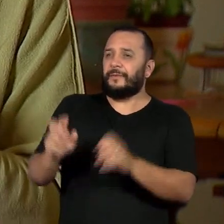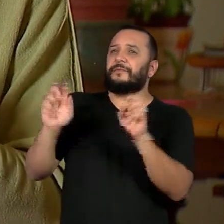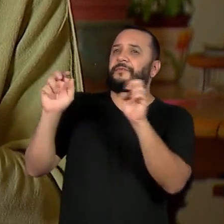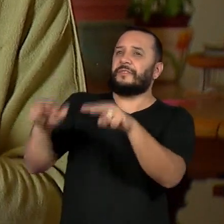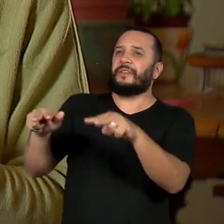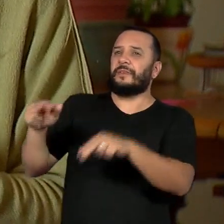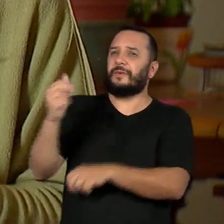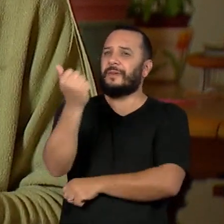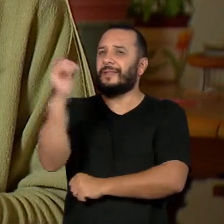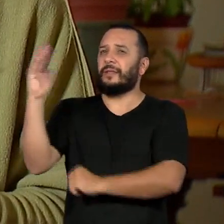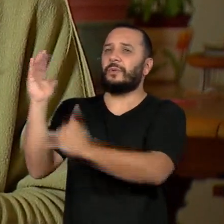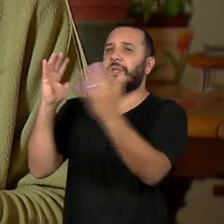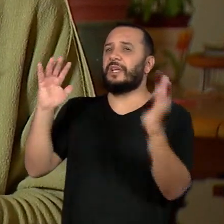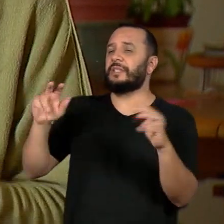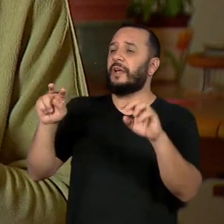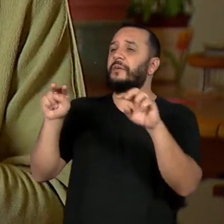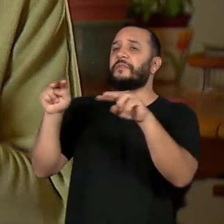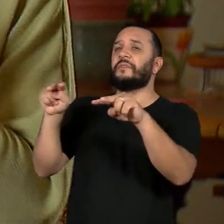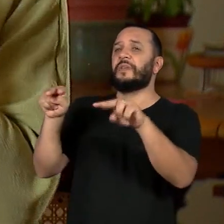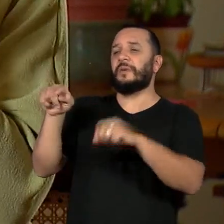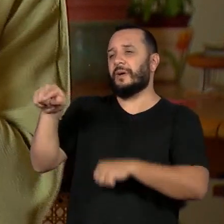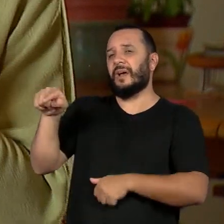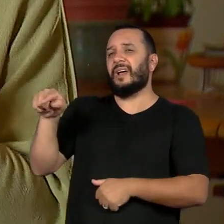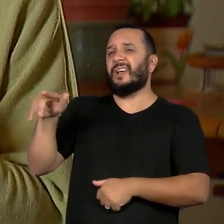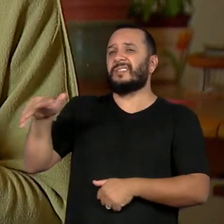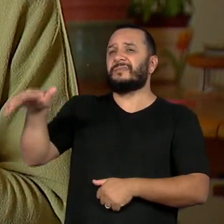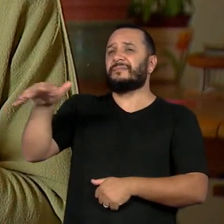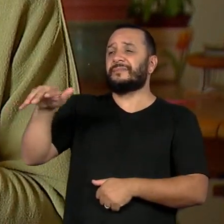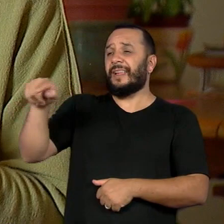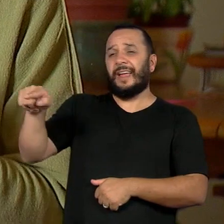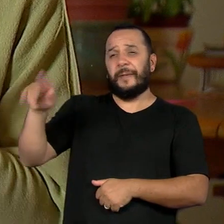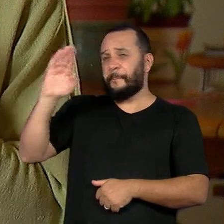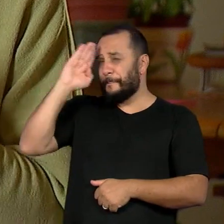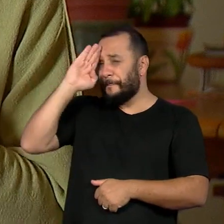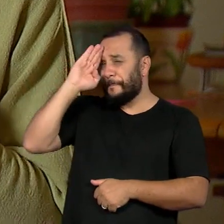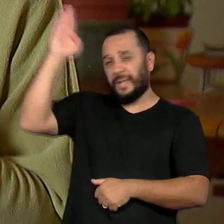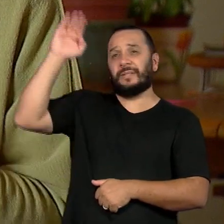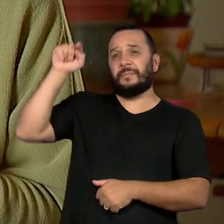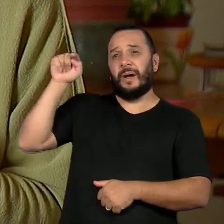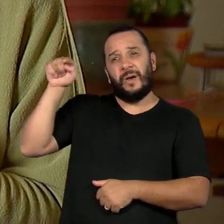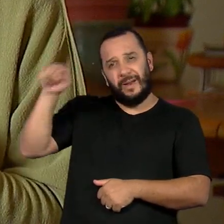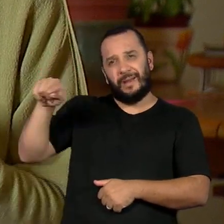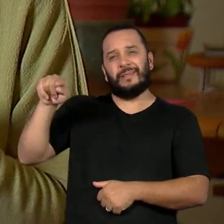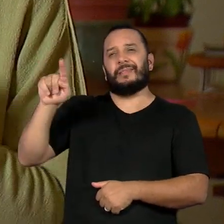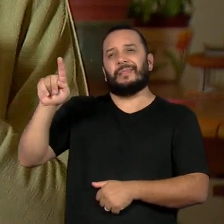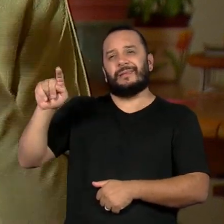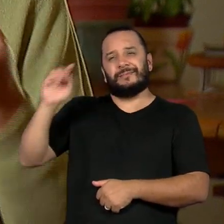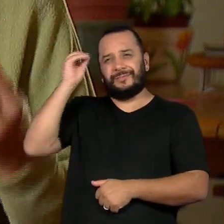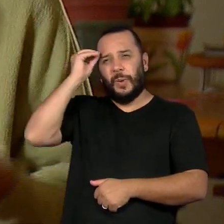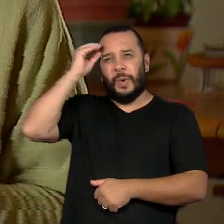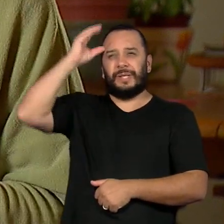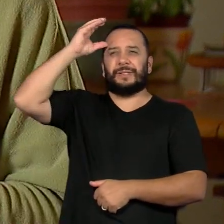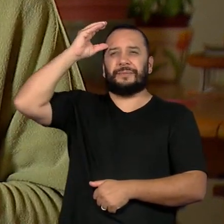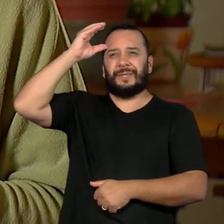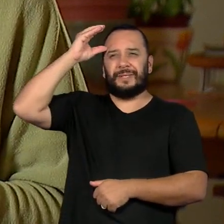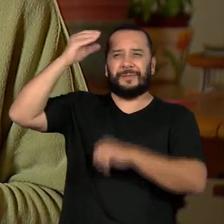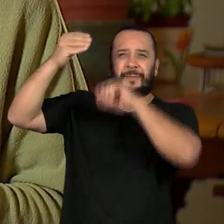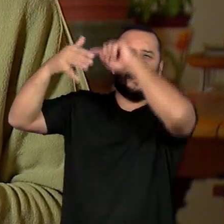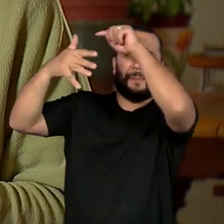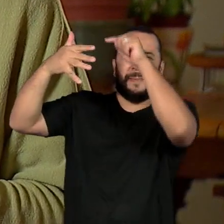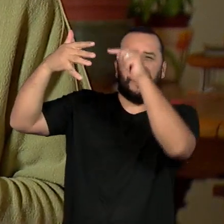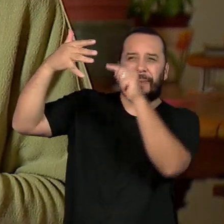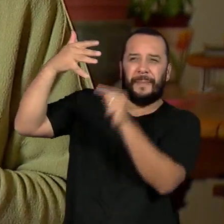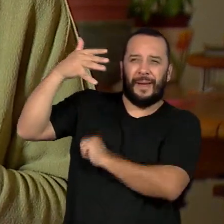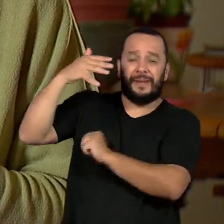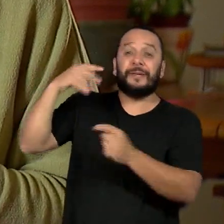natureza, e ainda tem, como essa mestra, né? Como uma fonte de conhecimento. Então tem uma série de